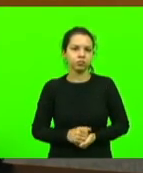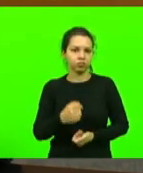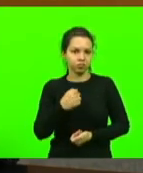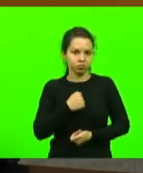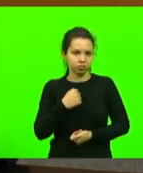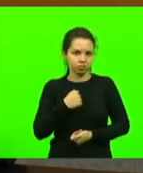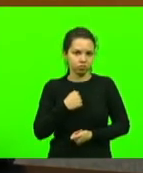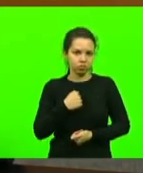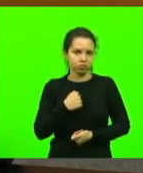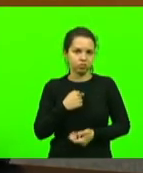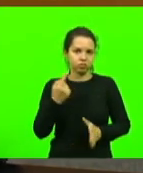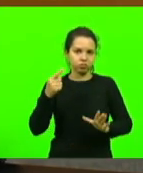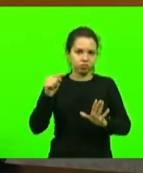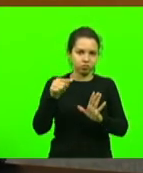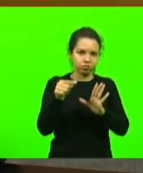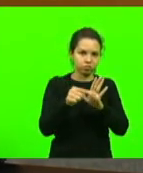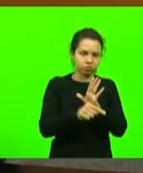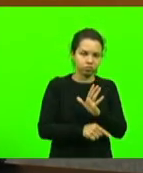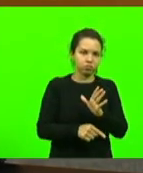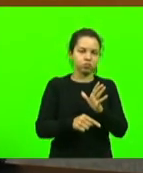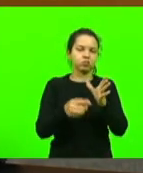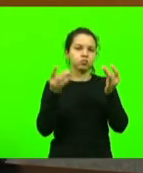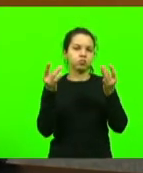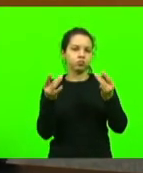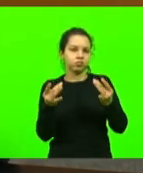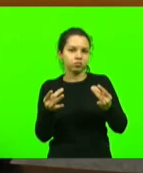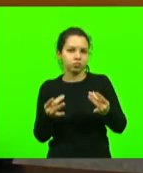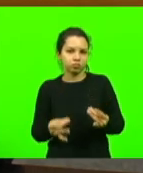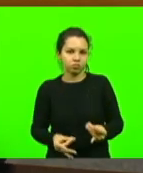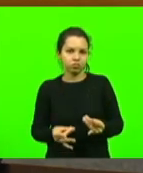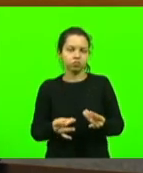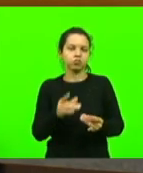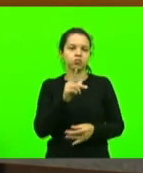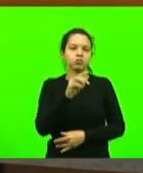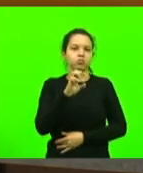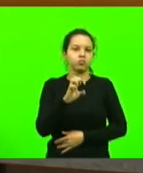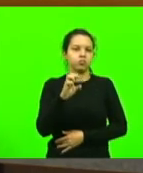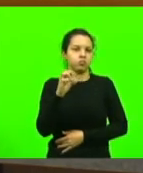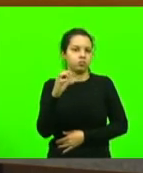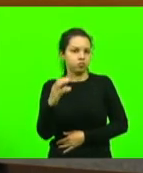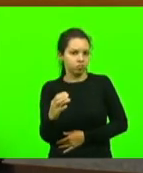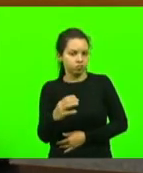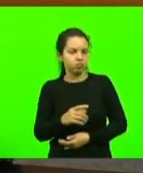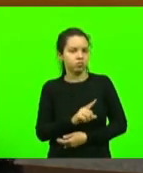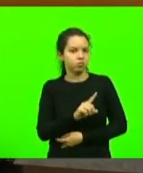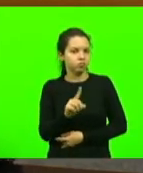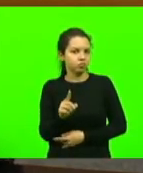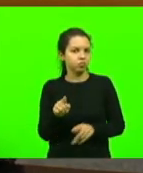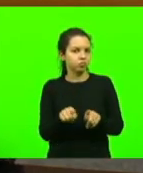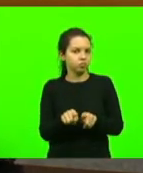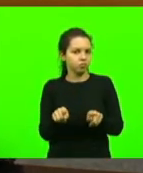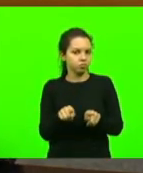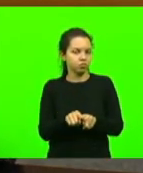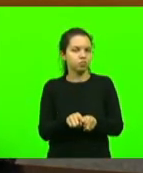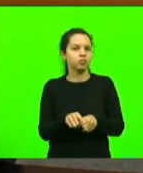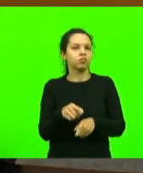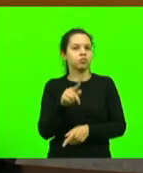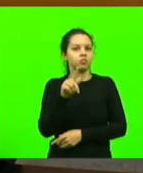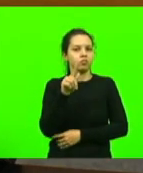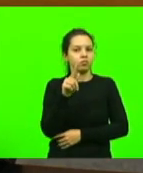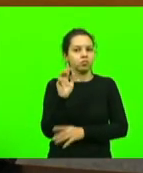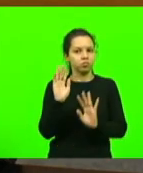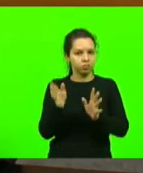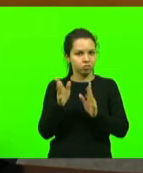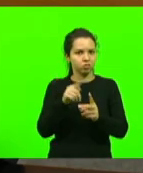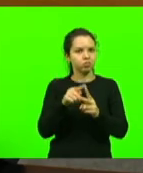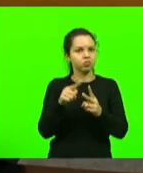vou entrar aqui nos aspectos gerais da pele 32 que o Geraldo io e o Neto relataram e